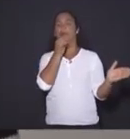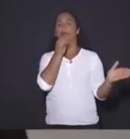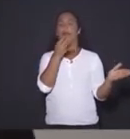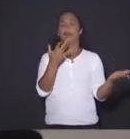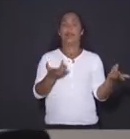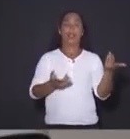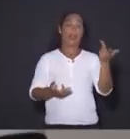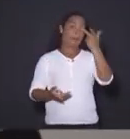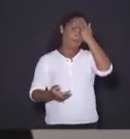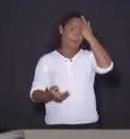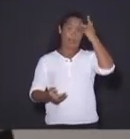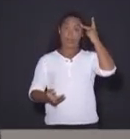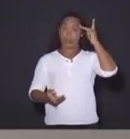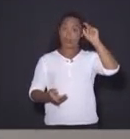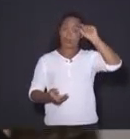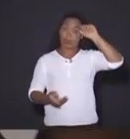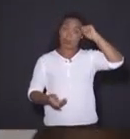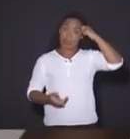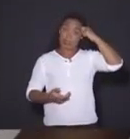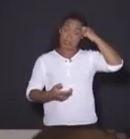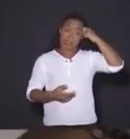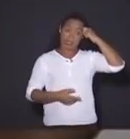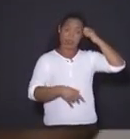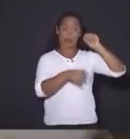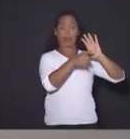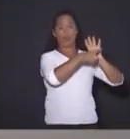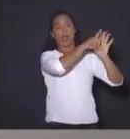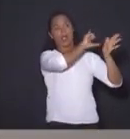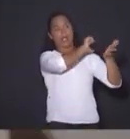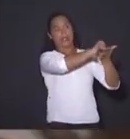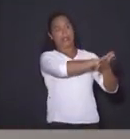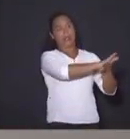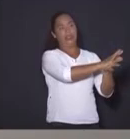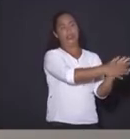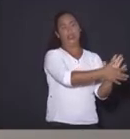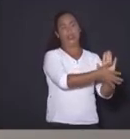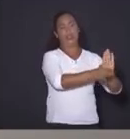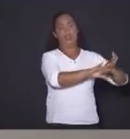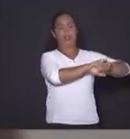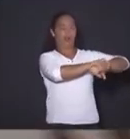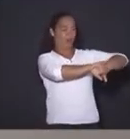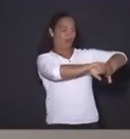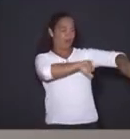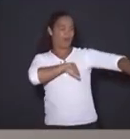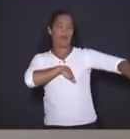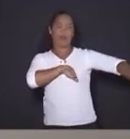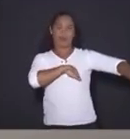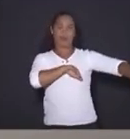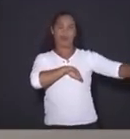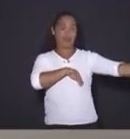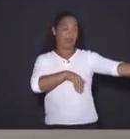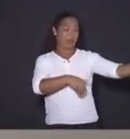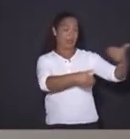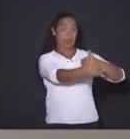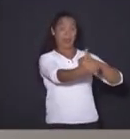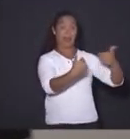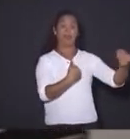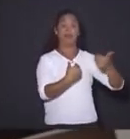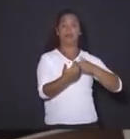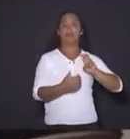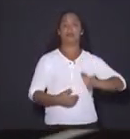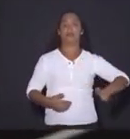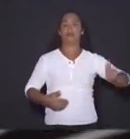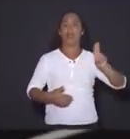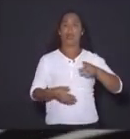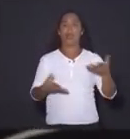negras quem prove em processos de exclusão discriminação muitos dentro desses coletivos ainda não temos